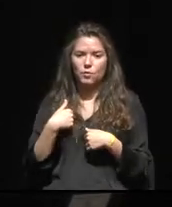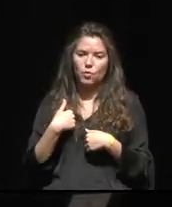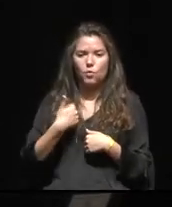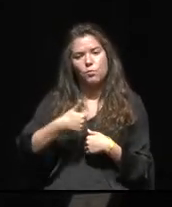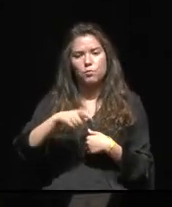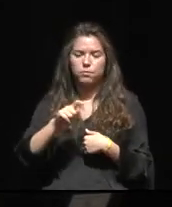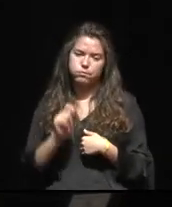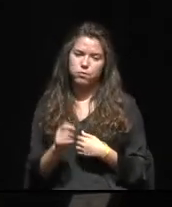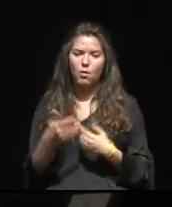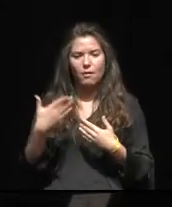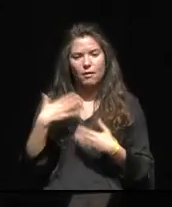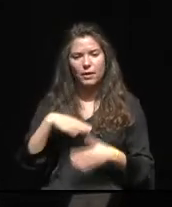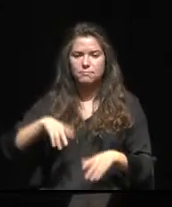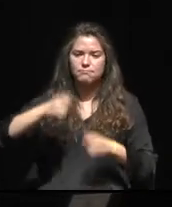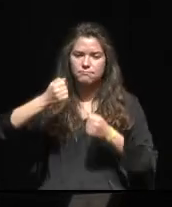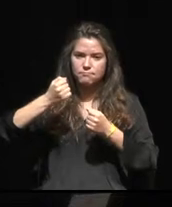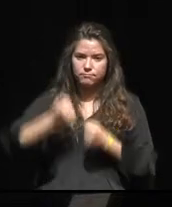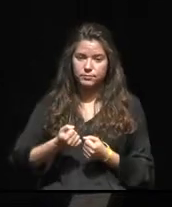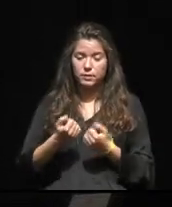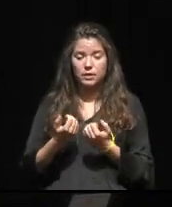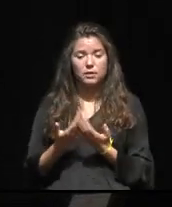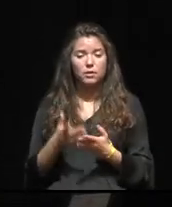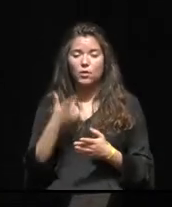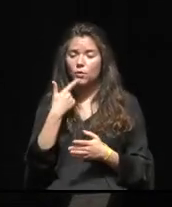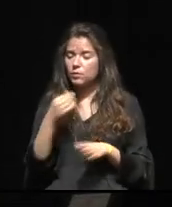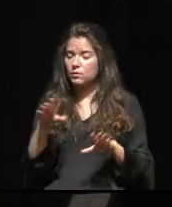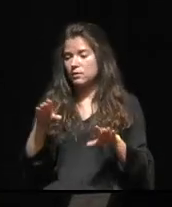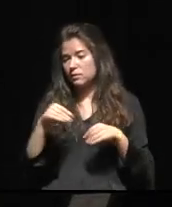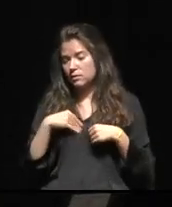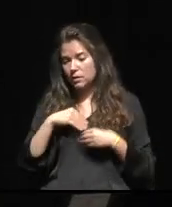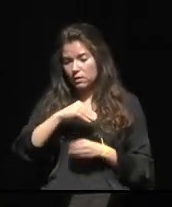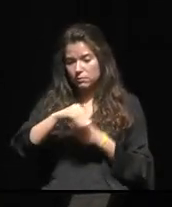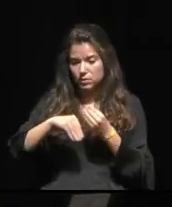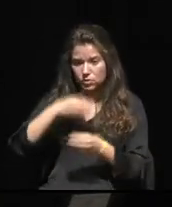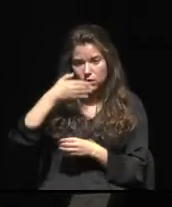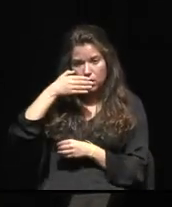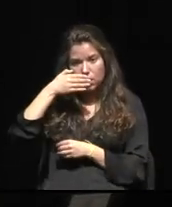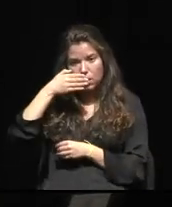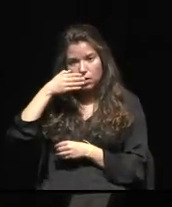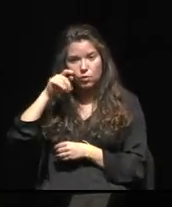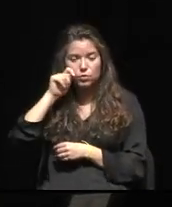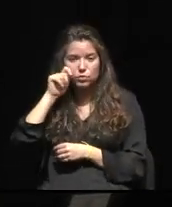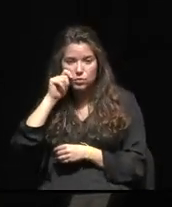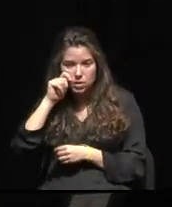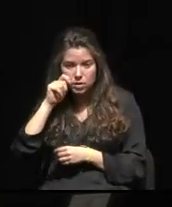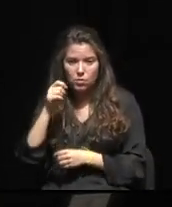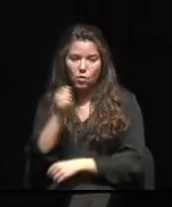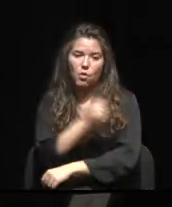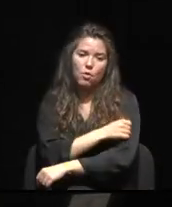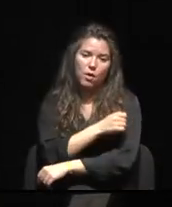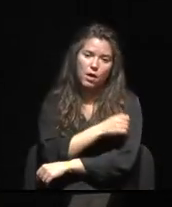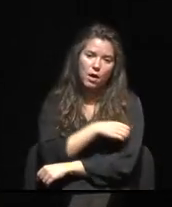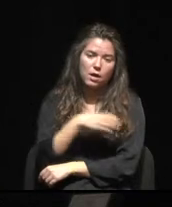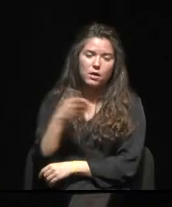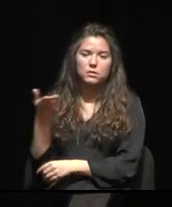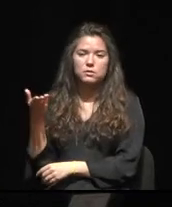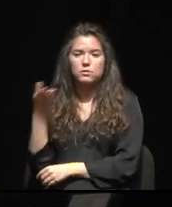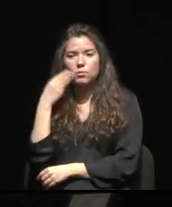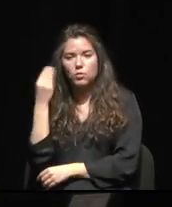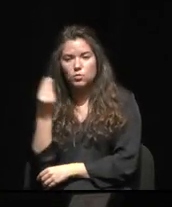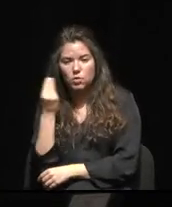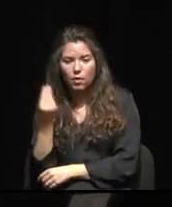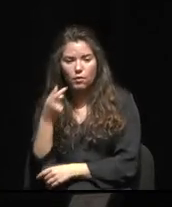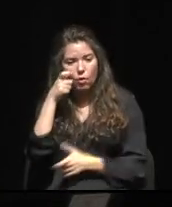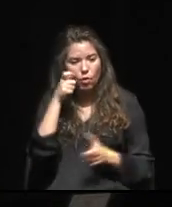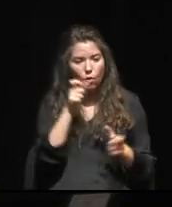impor tal como não é aceitável misturar turismo com residências universitárias controlo de juros e